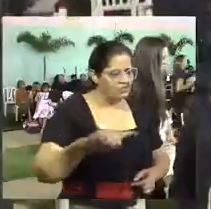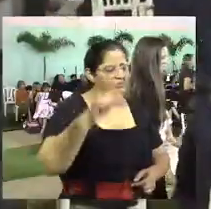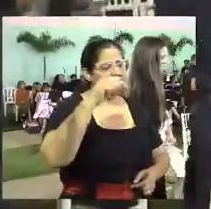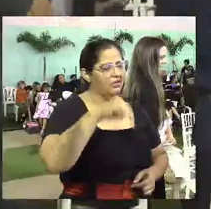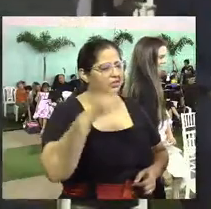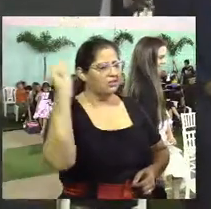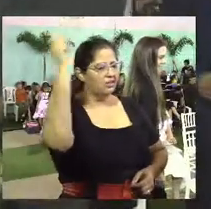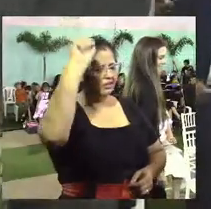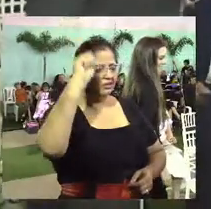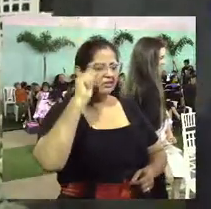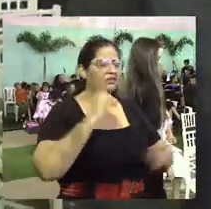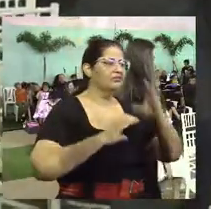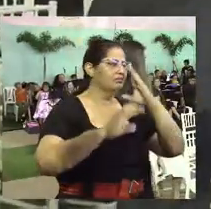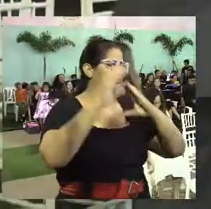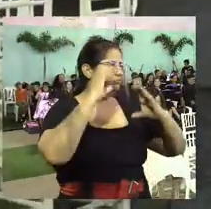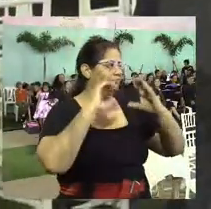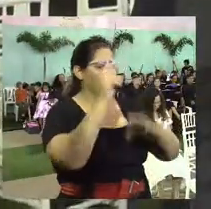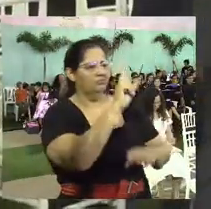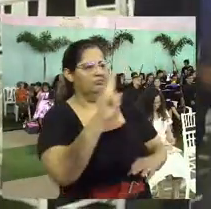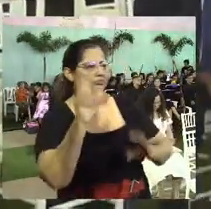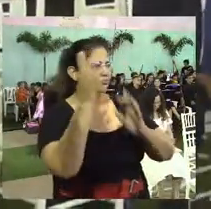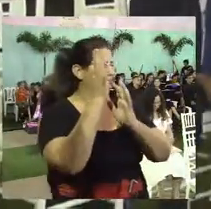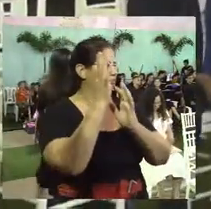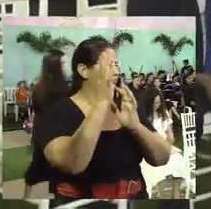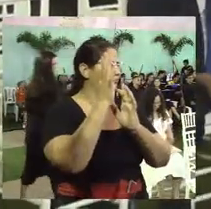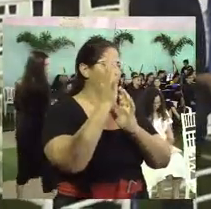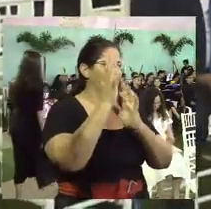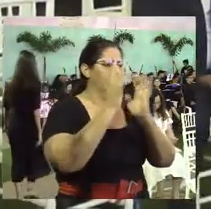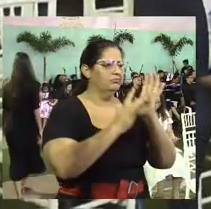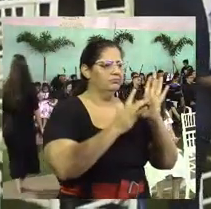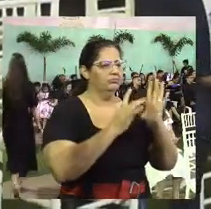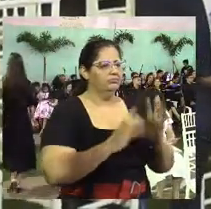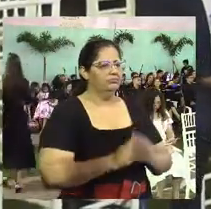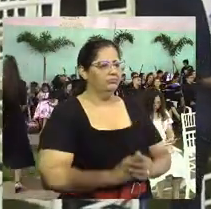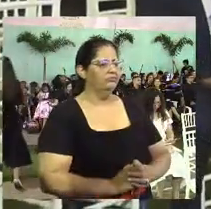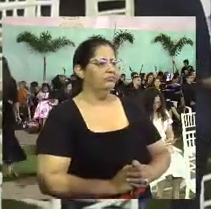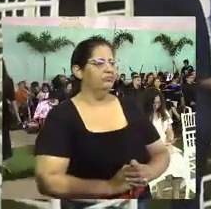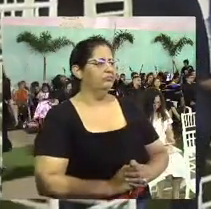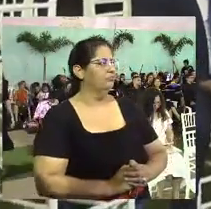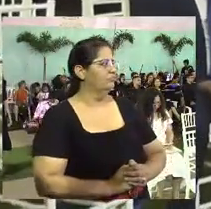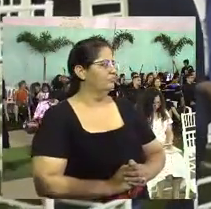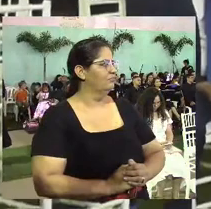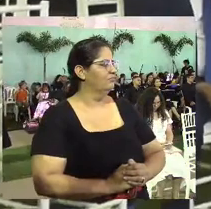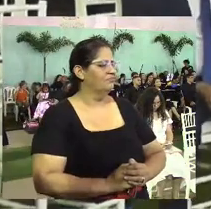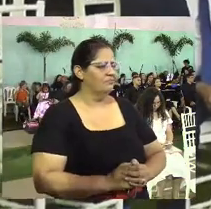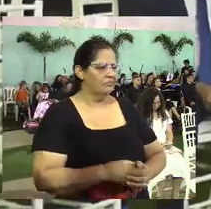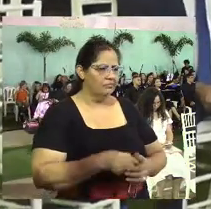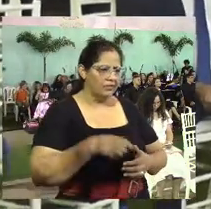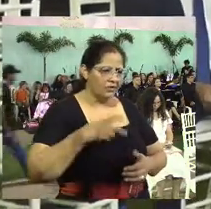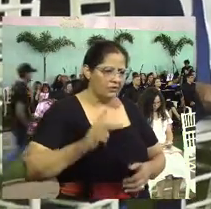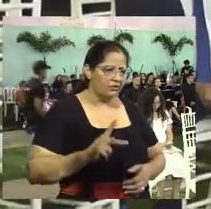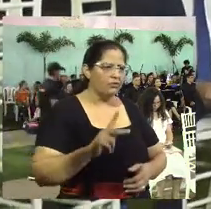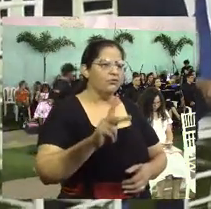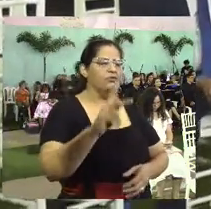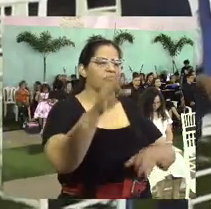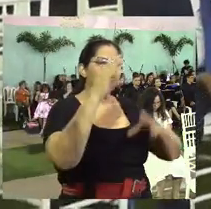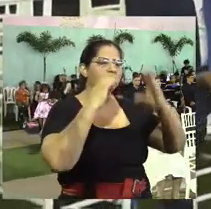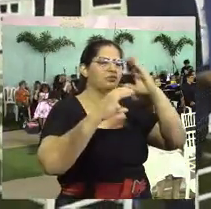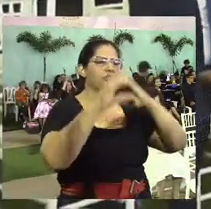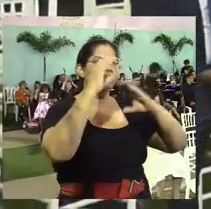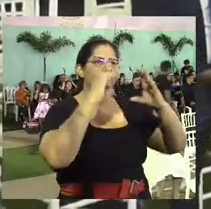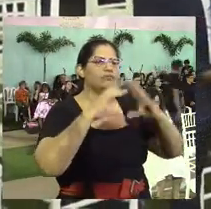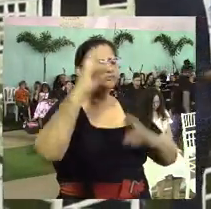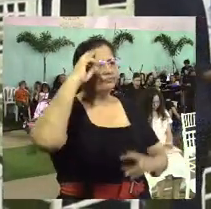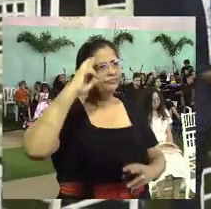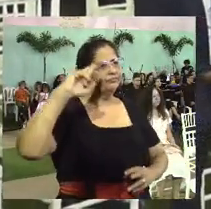adorando o nome do Senhor Jesus Vamos louvar a esse Deus incomparável continue clamando a ele louvando a